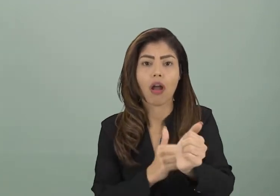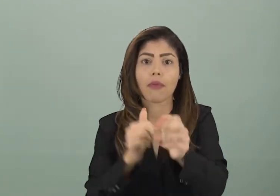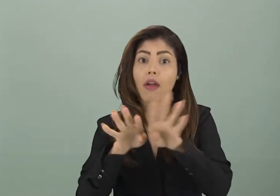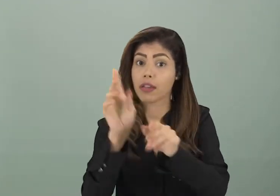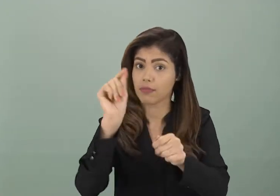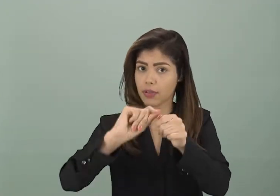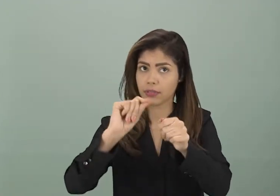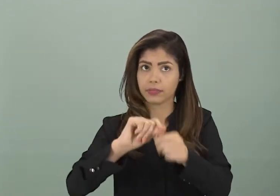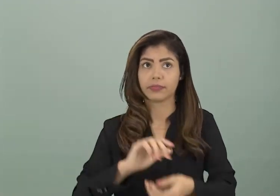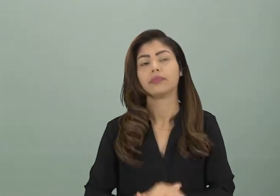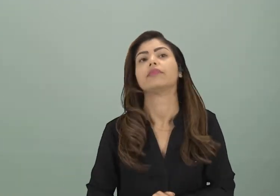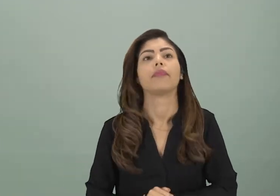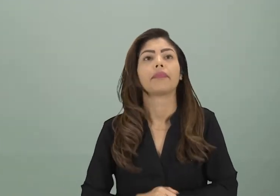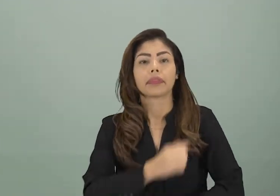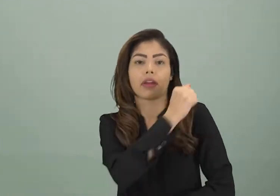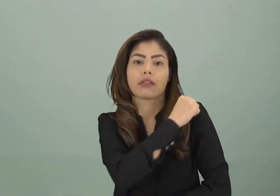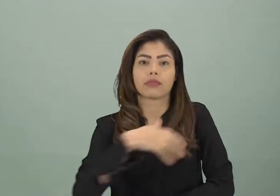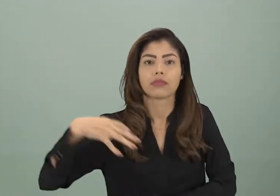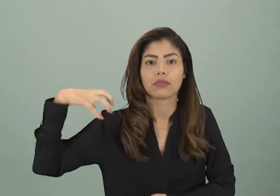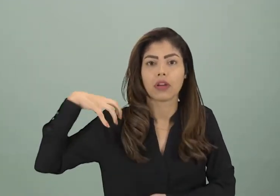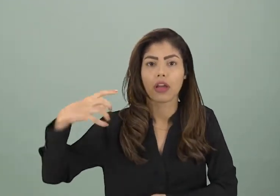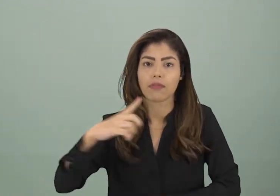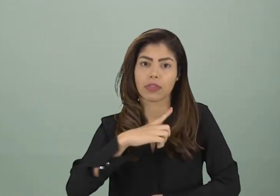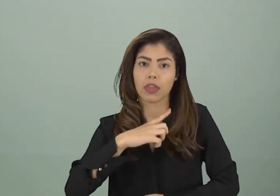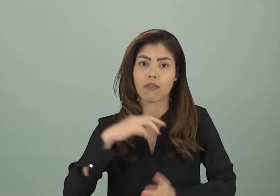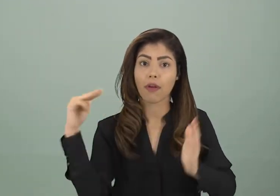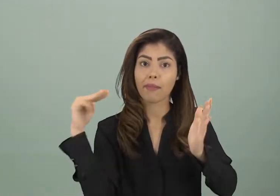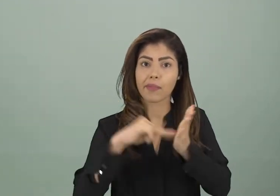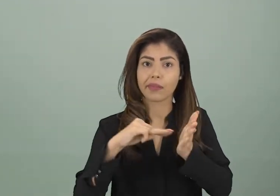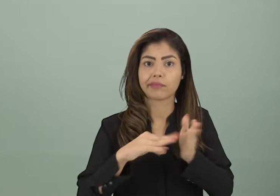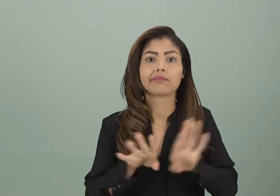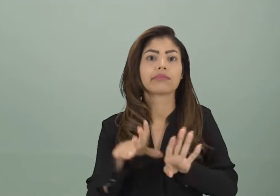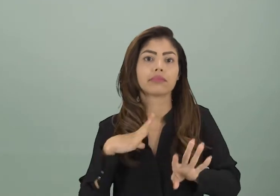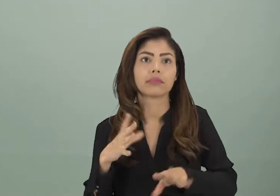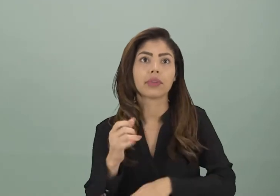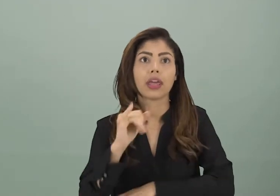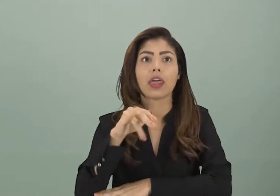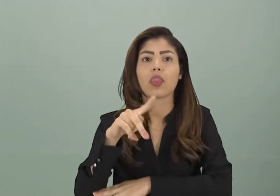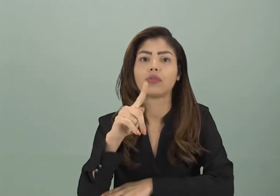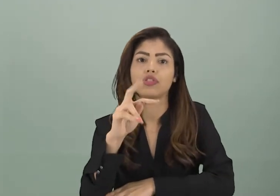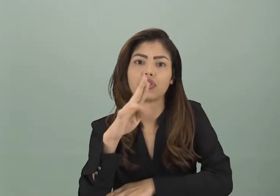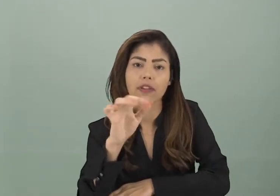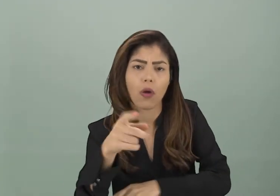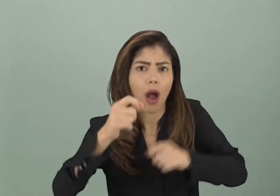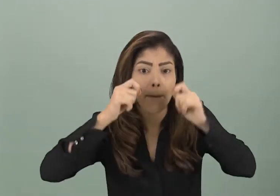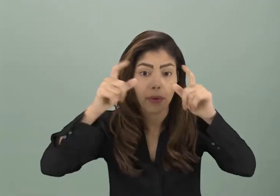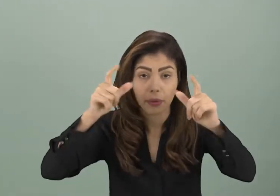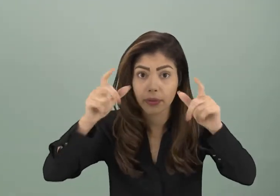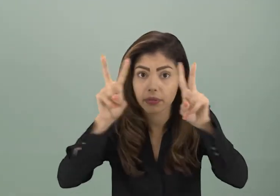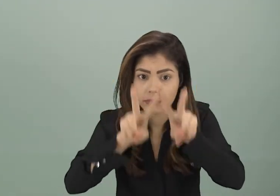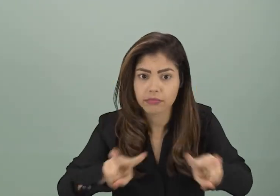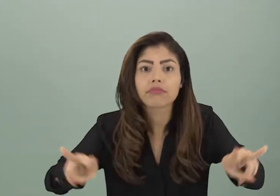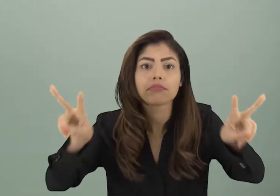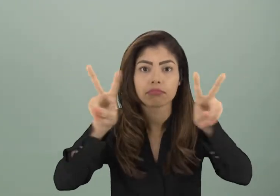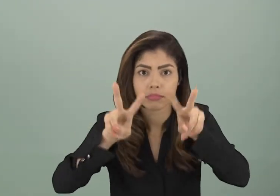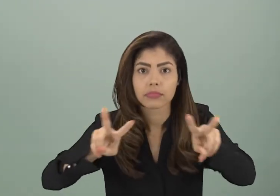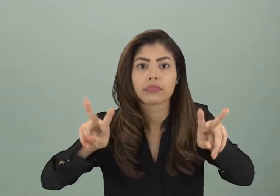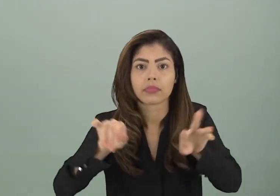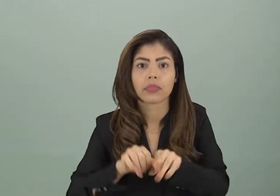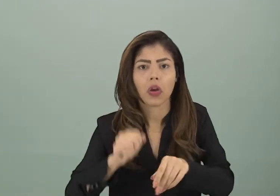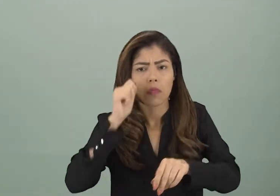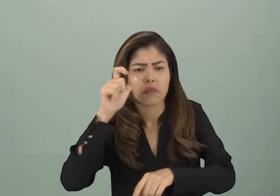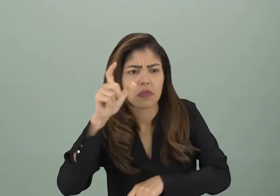se faz. Então, Aristóteles deixou o método indutivo, o método de observação. Aristóteles observava